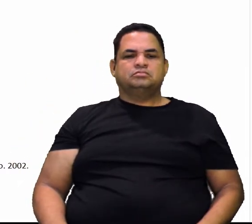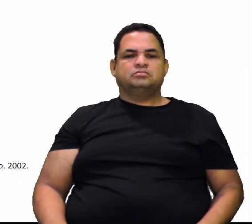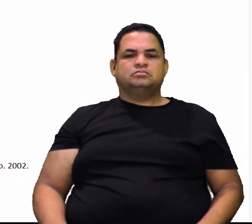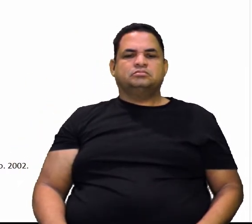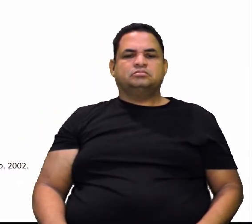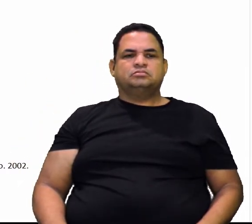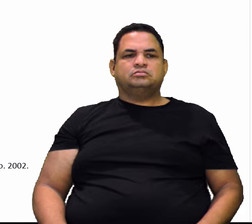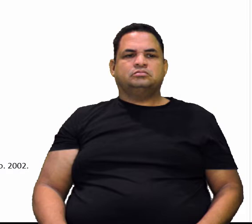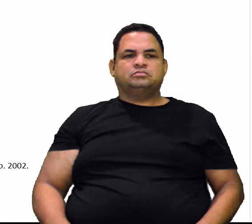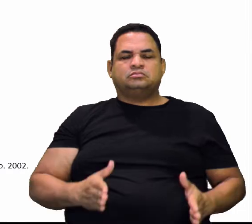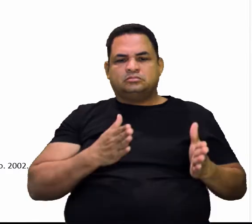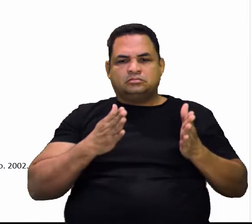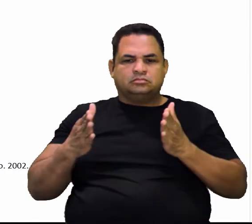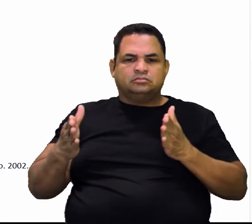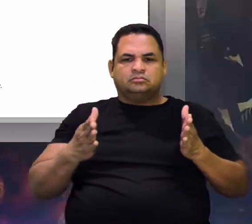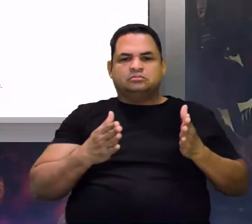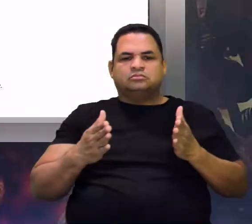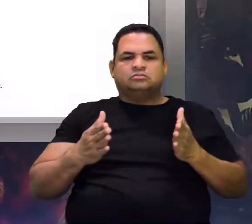Então é nesse